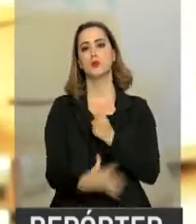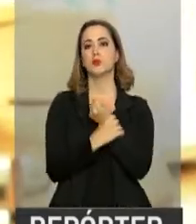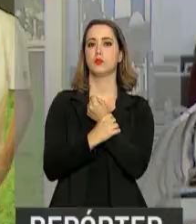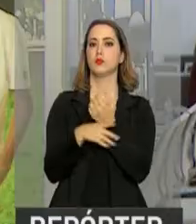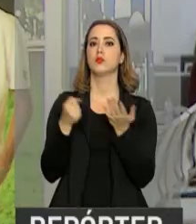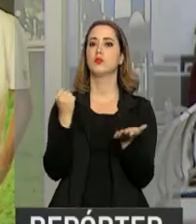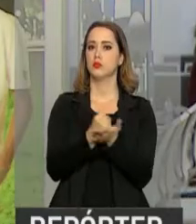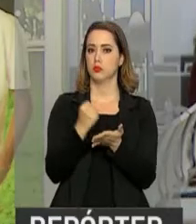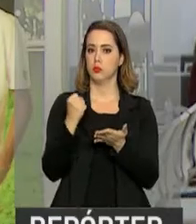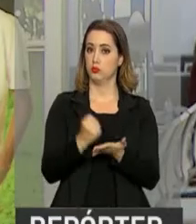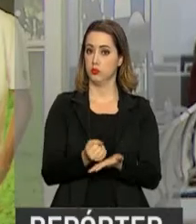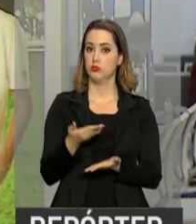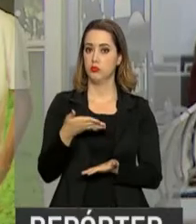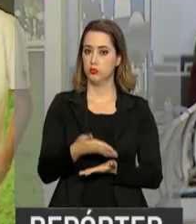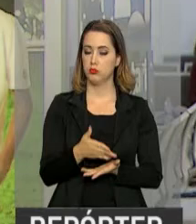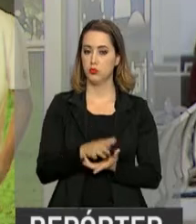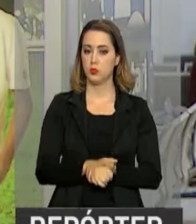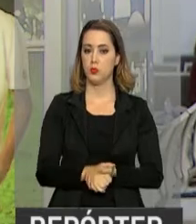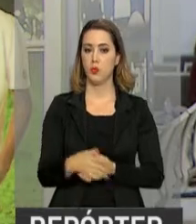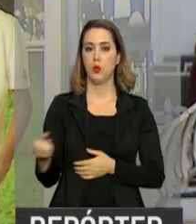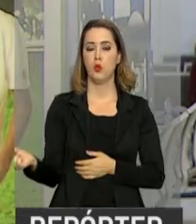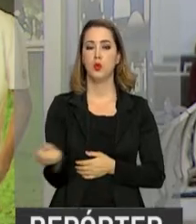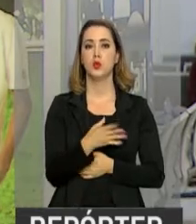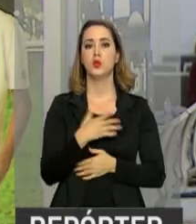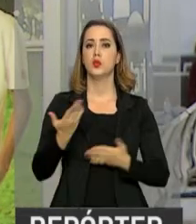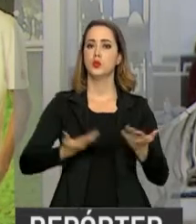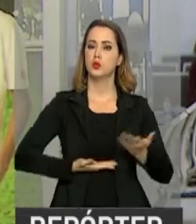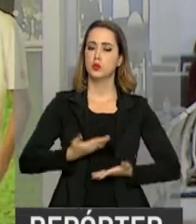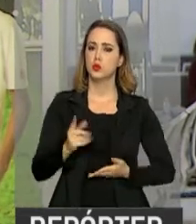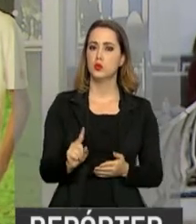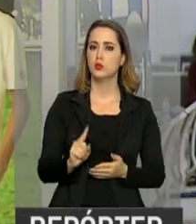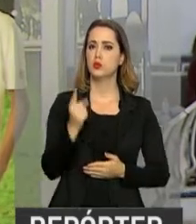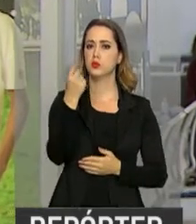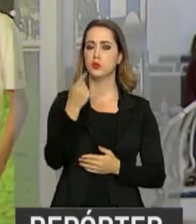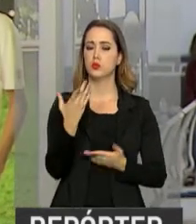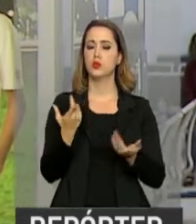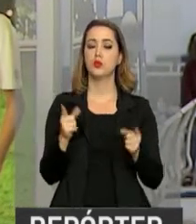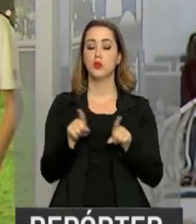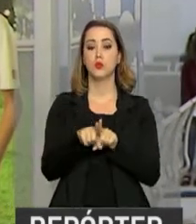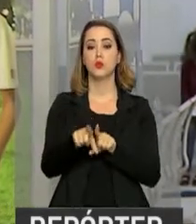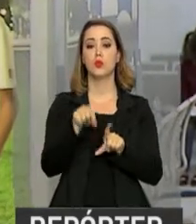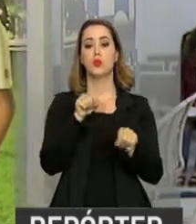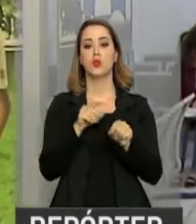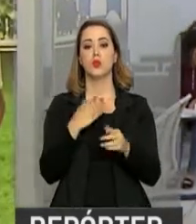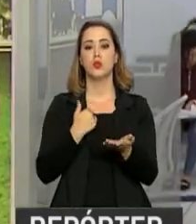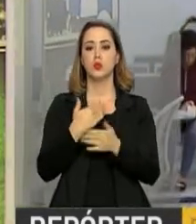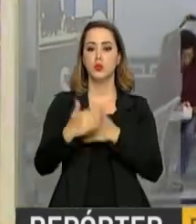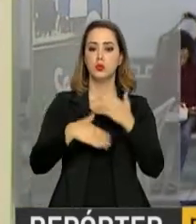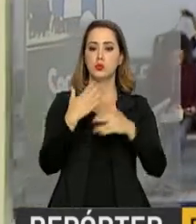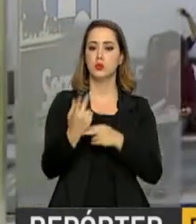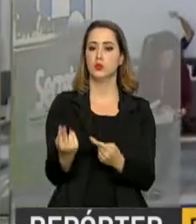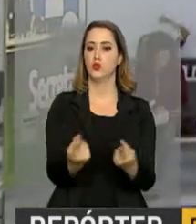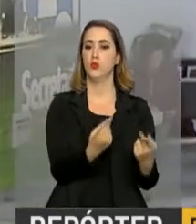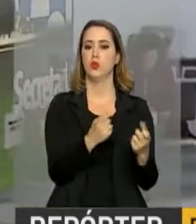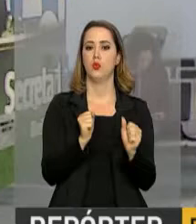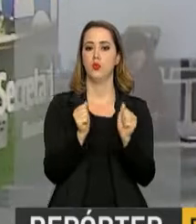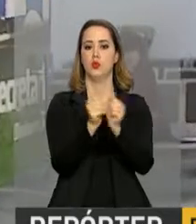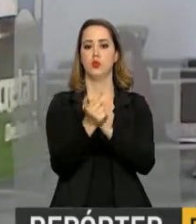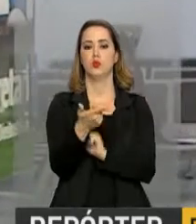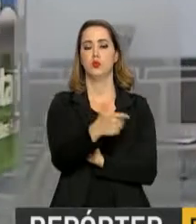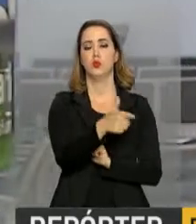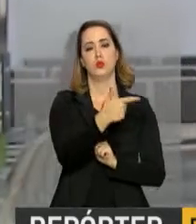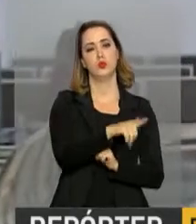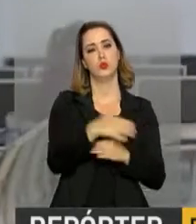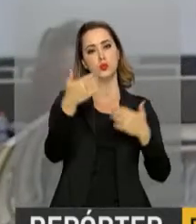nessa compra. O novo serviço é mais uma opção. Está funcionando junto com o que sempre existiu, a venda presencial